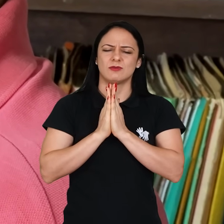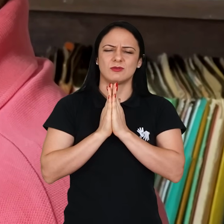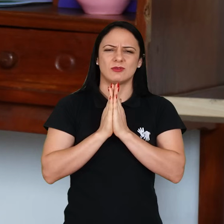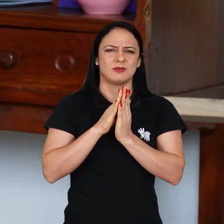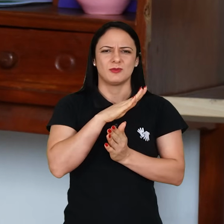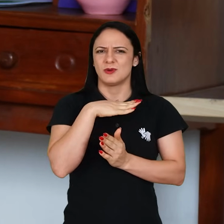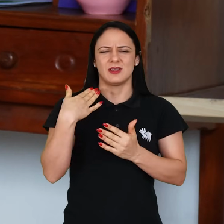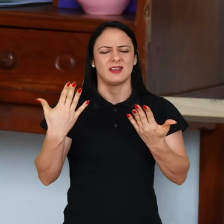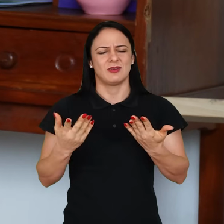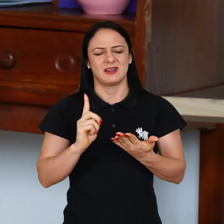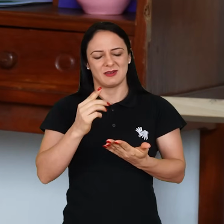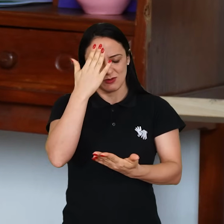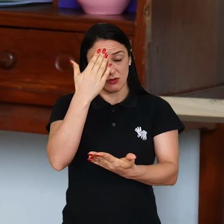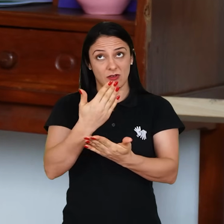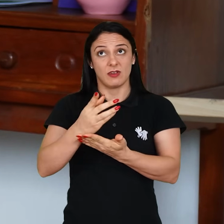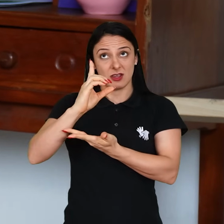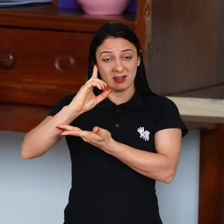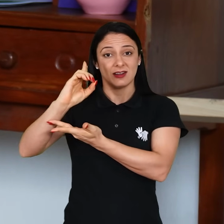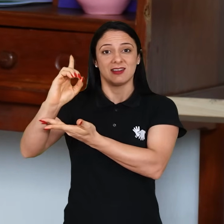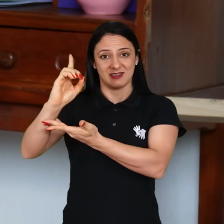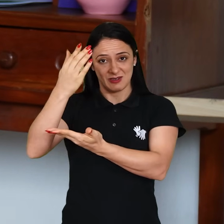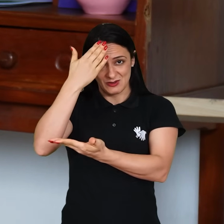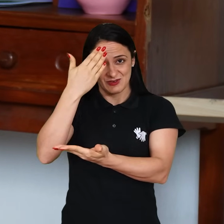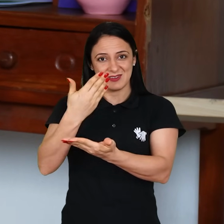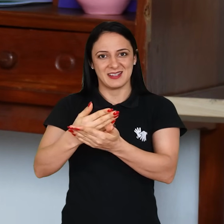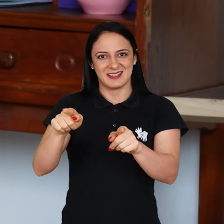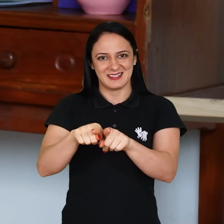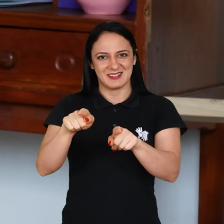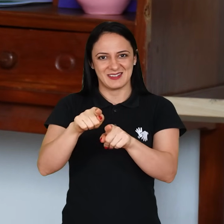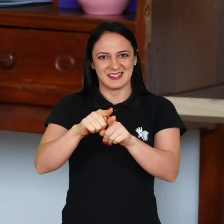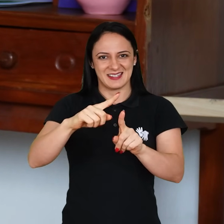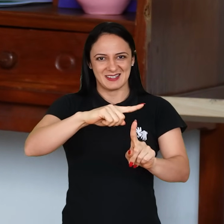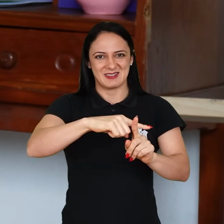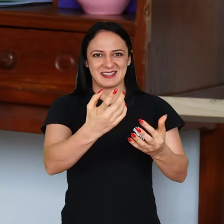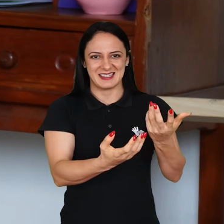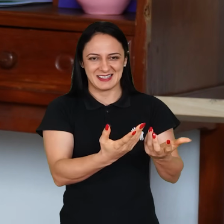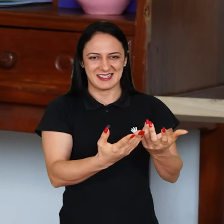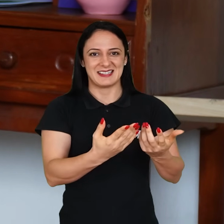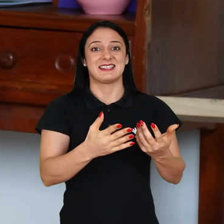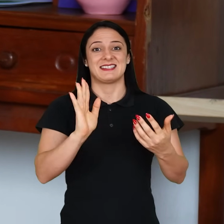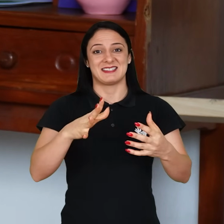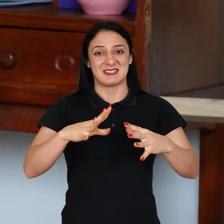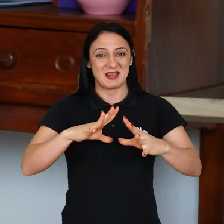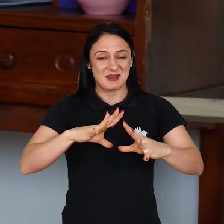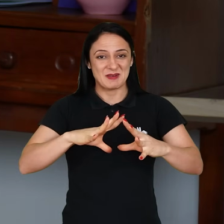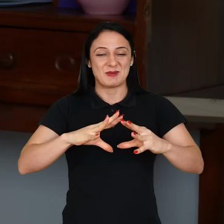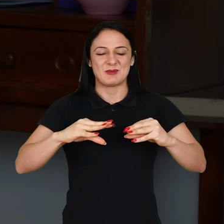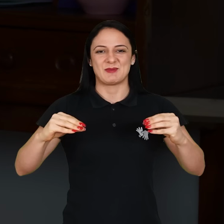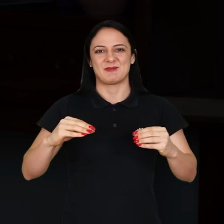senão. Eu confiei em Deus e confiei na Santa Cruz queimada, que curou muita